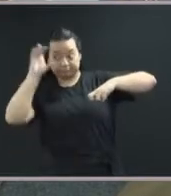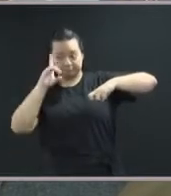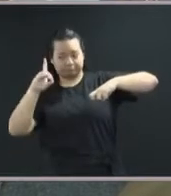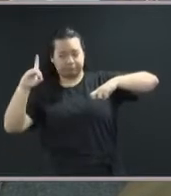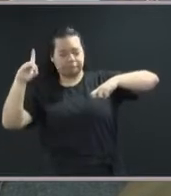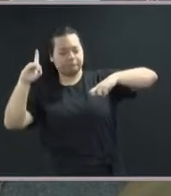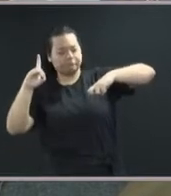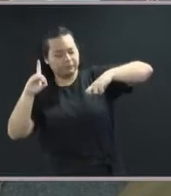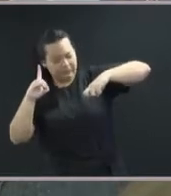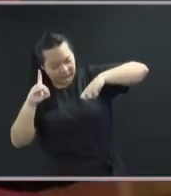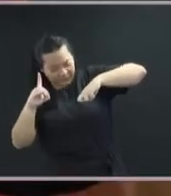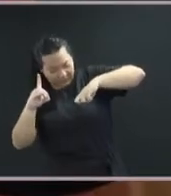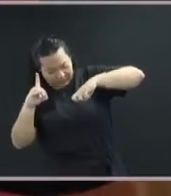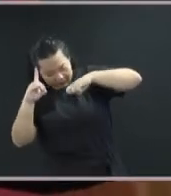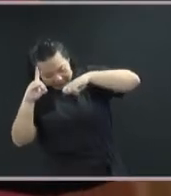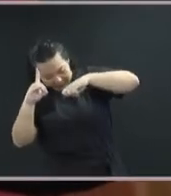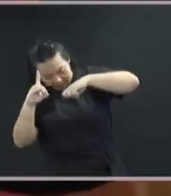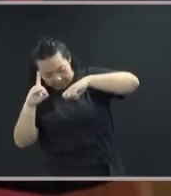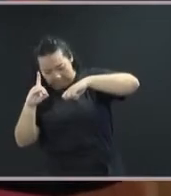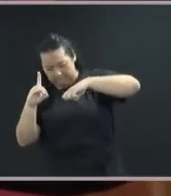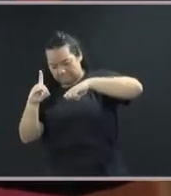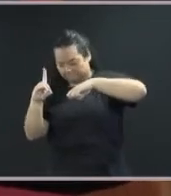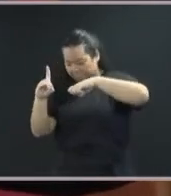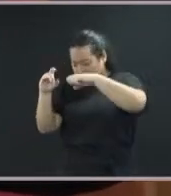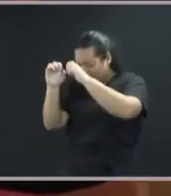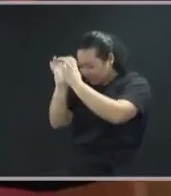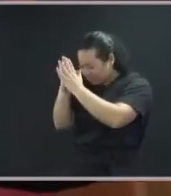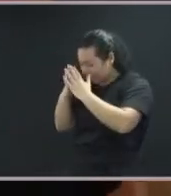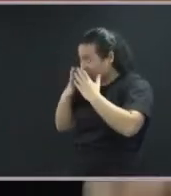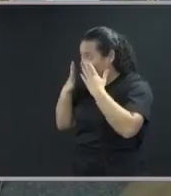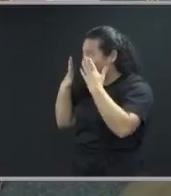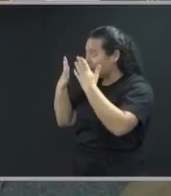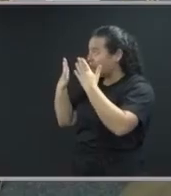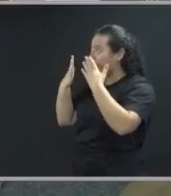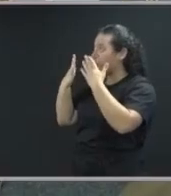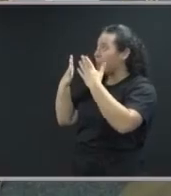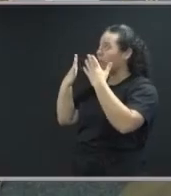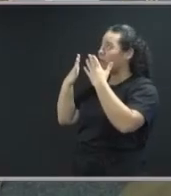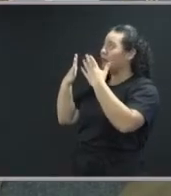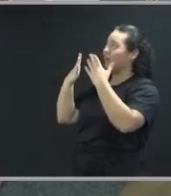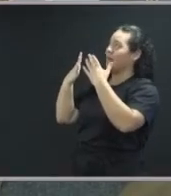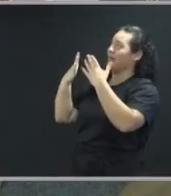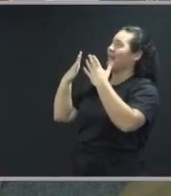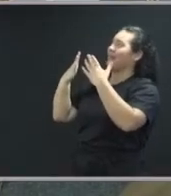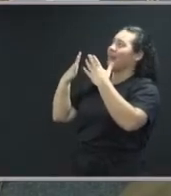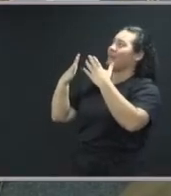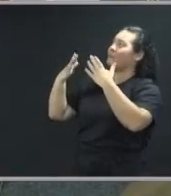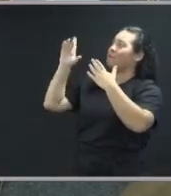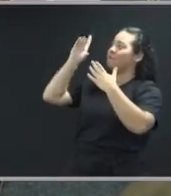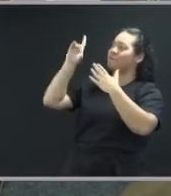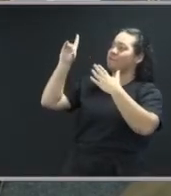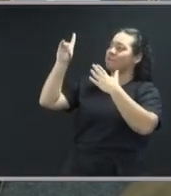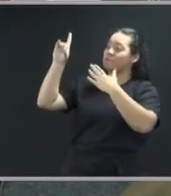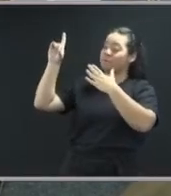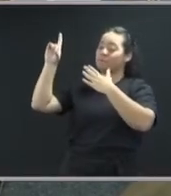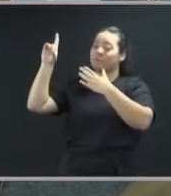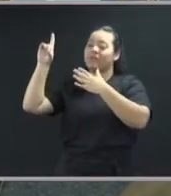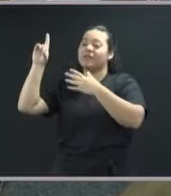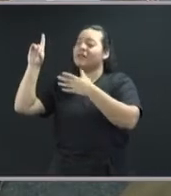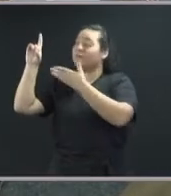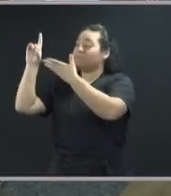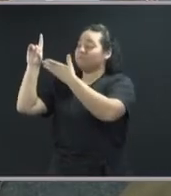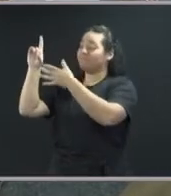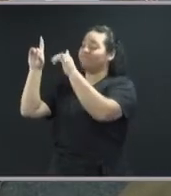chamado de fazermos parte da equipe de resgate